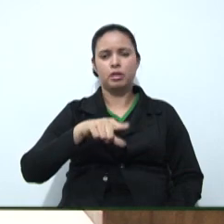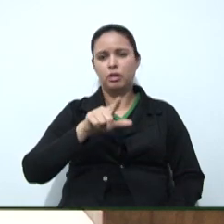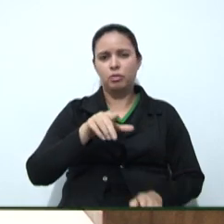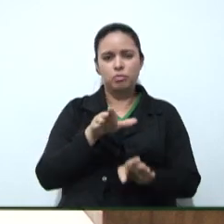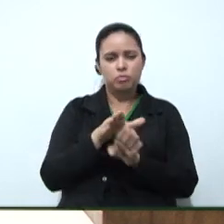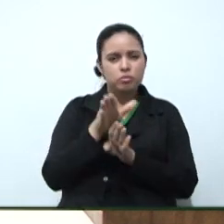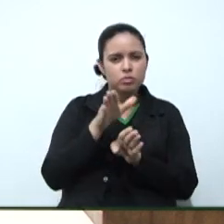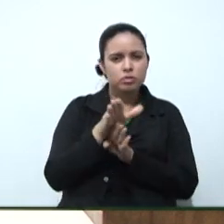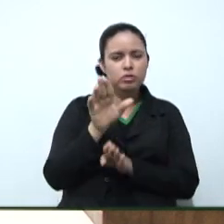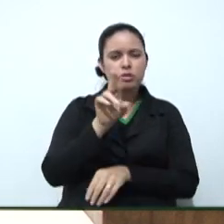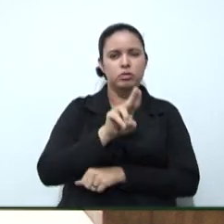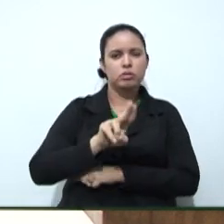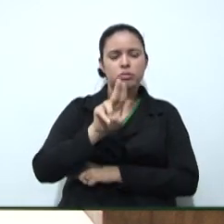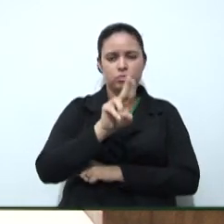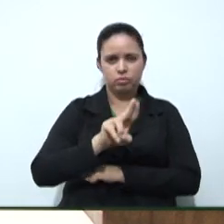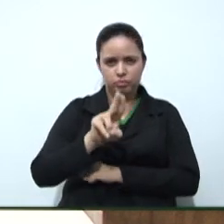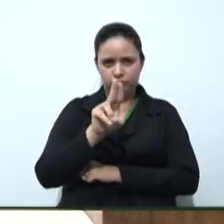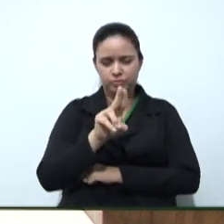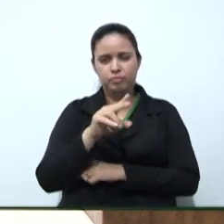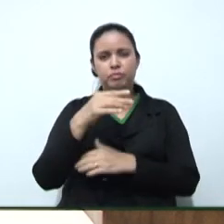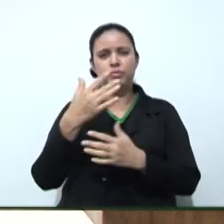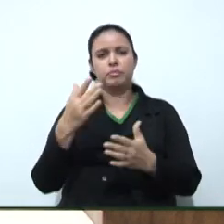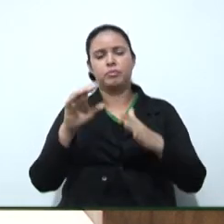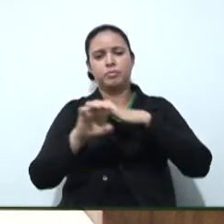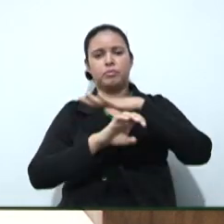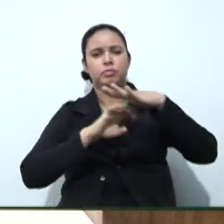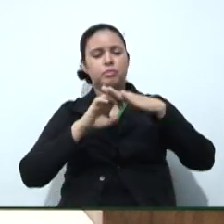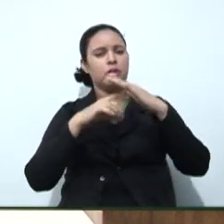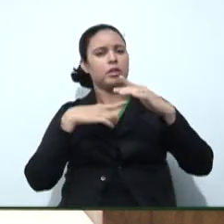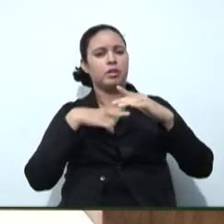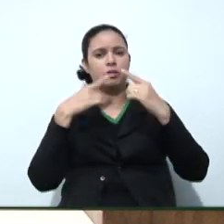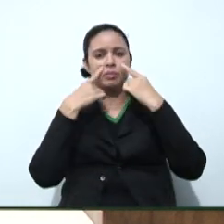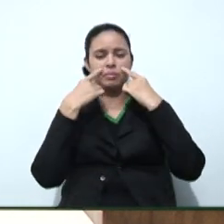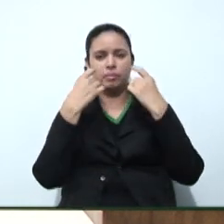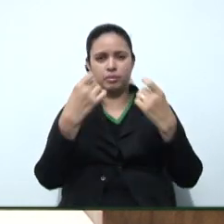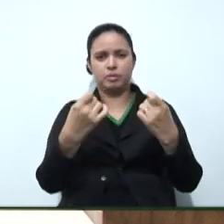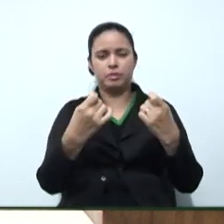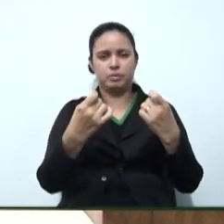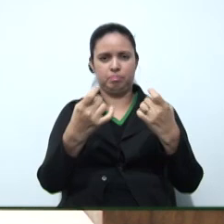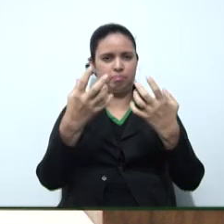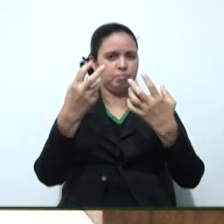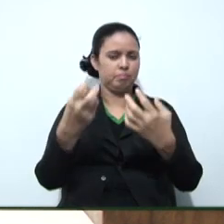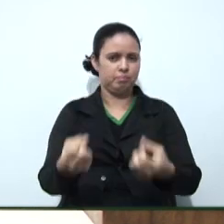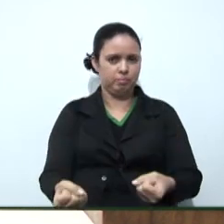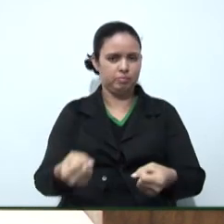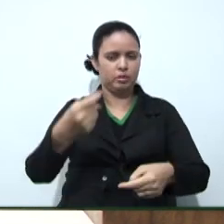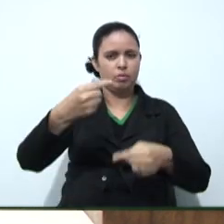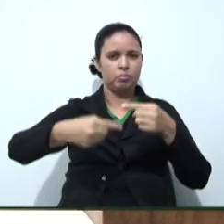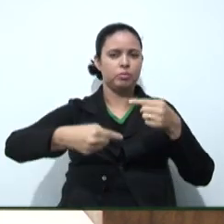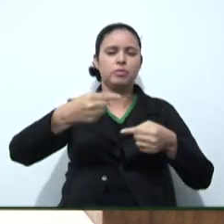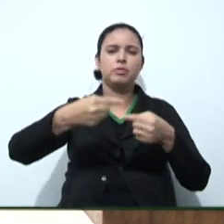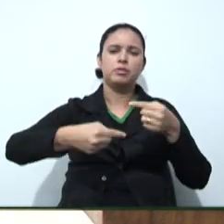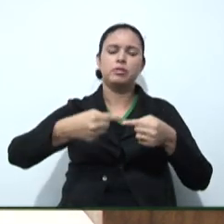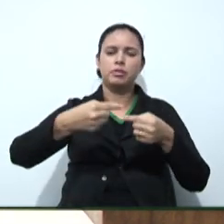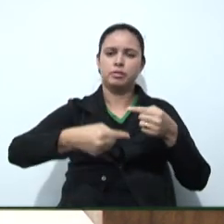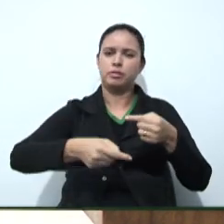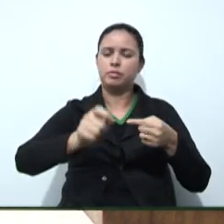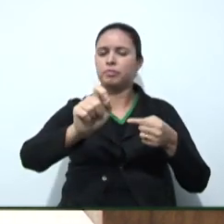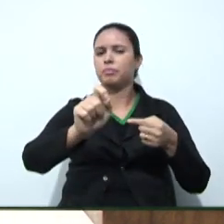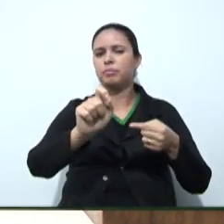não é? Então, as empresas que têm interesse em adotar uma política, em